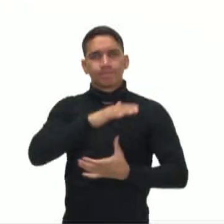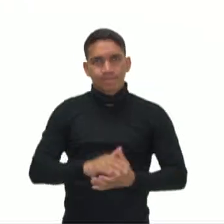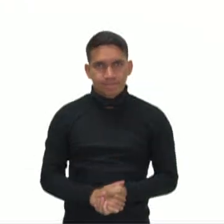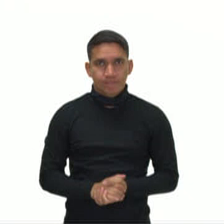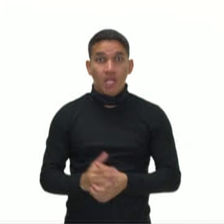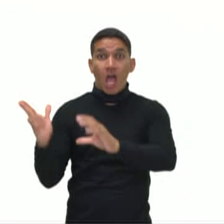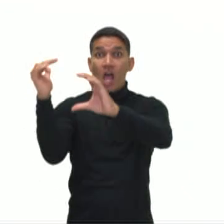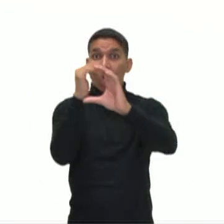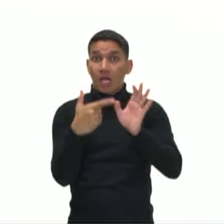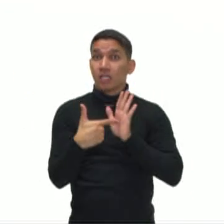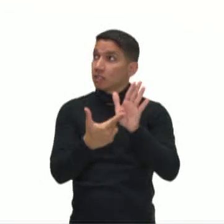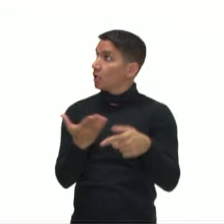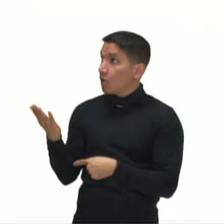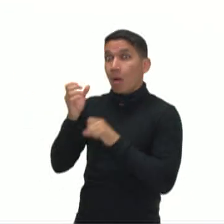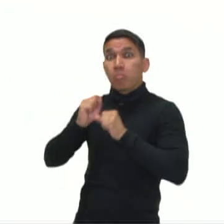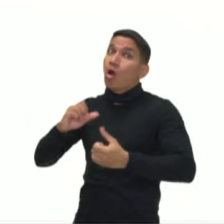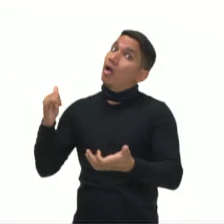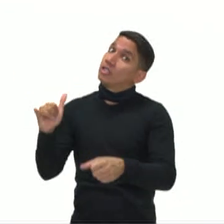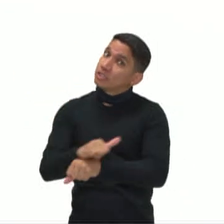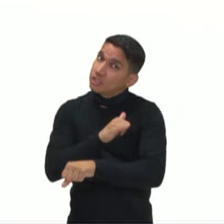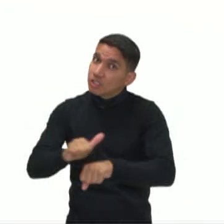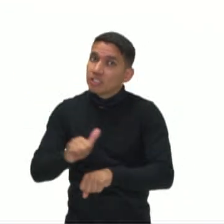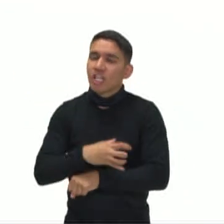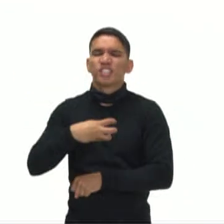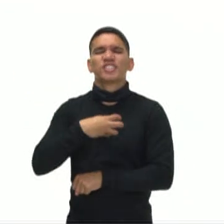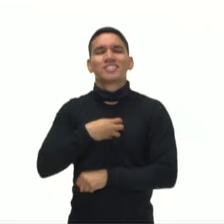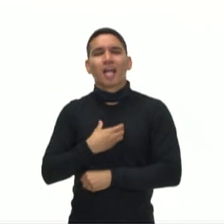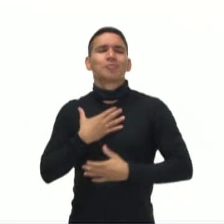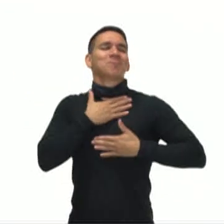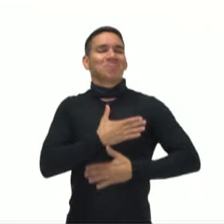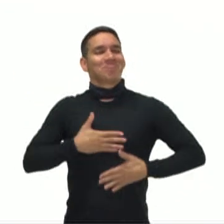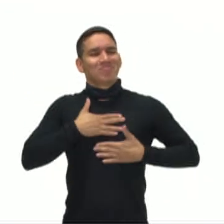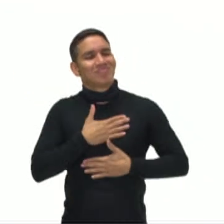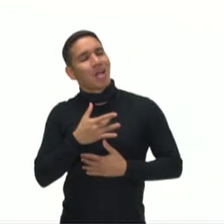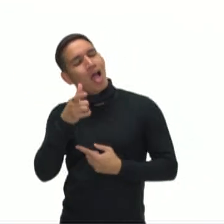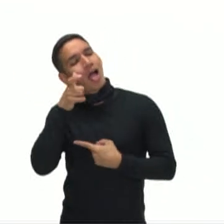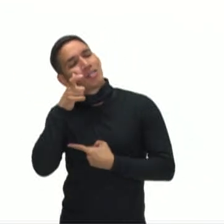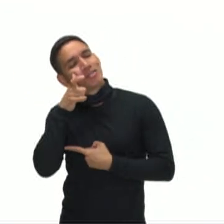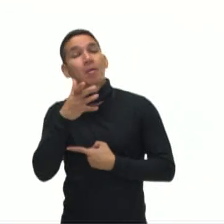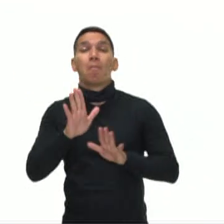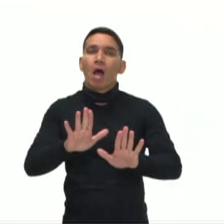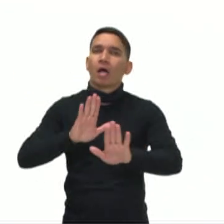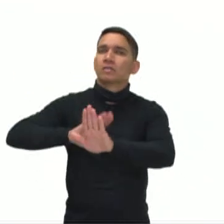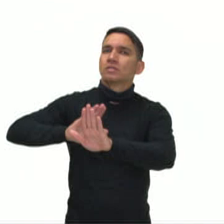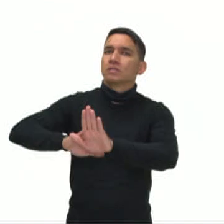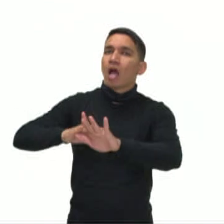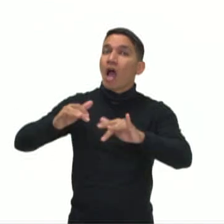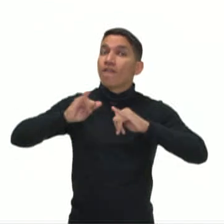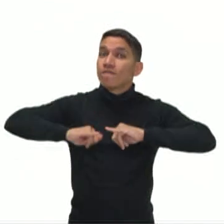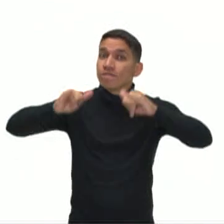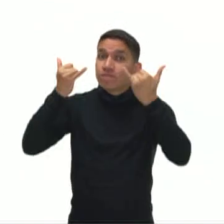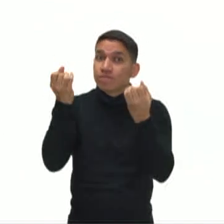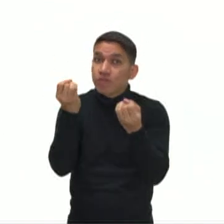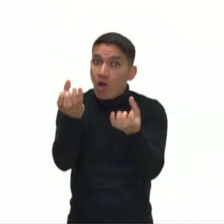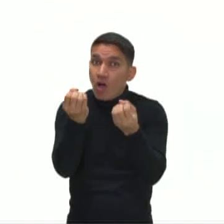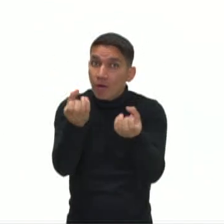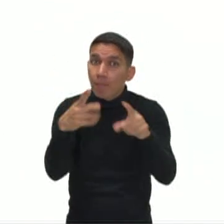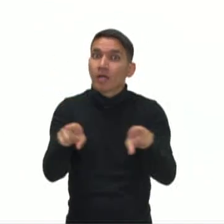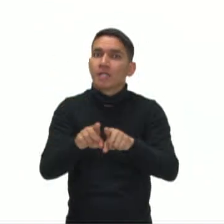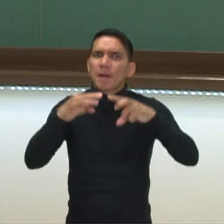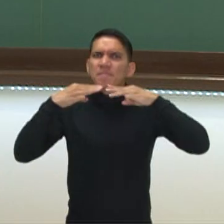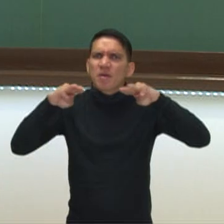A charge pode ser usada como meio de entretenimento, mas também para informar, fazer propaganda ou